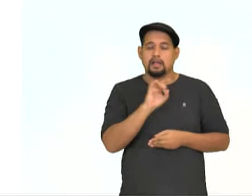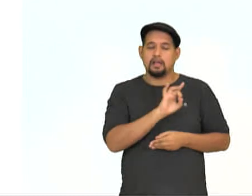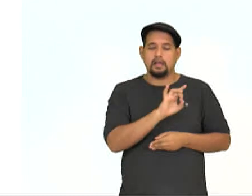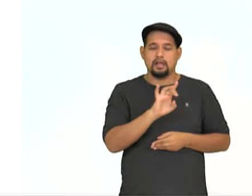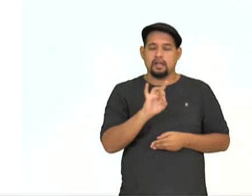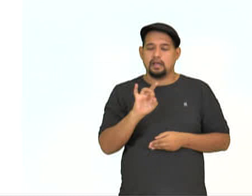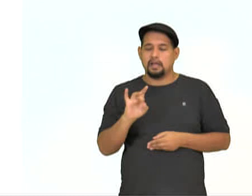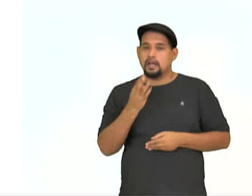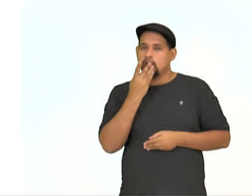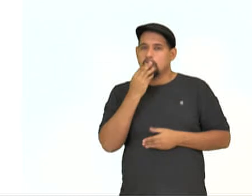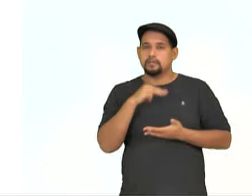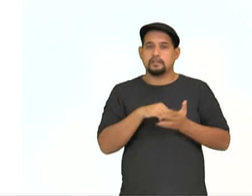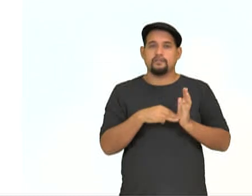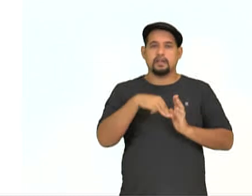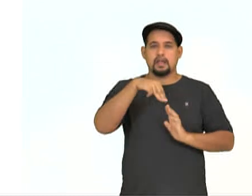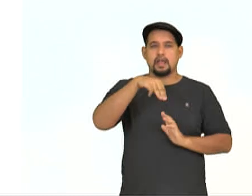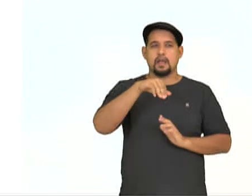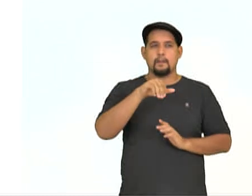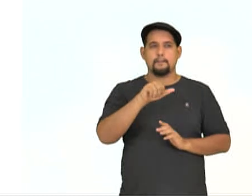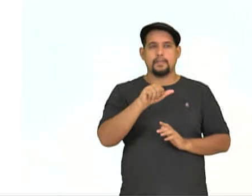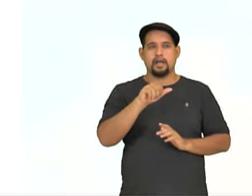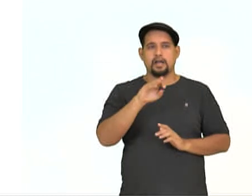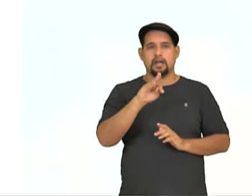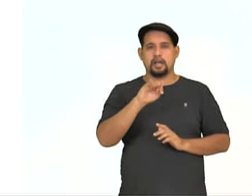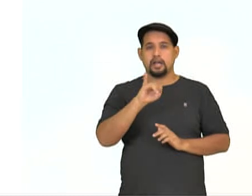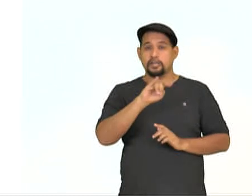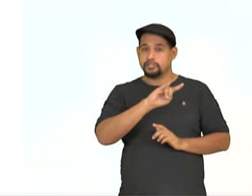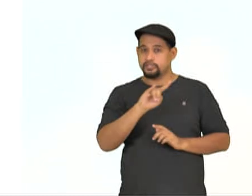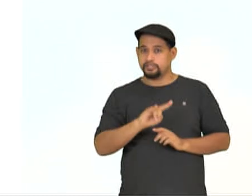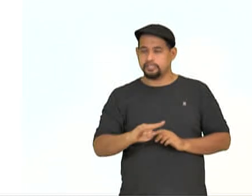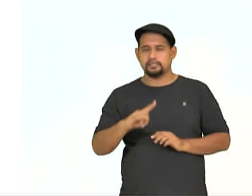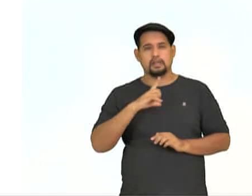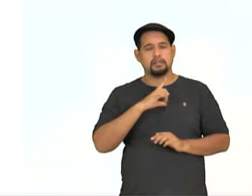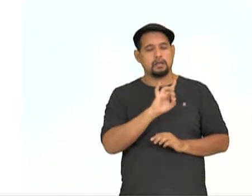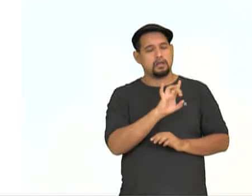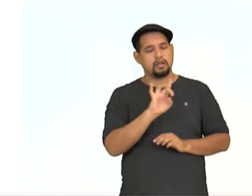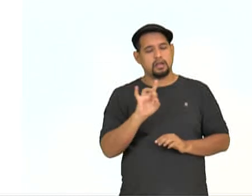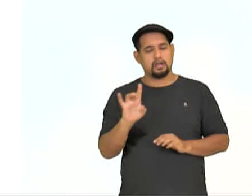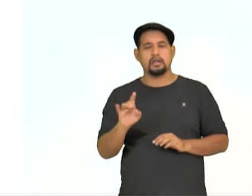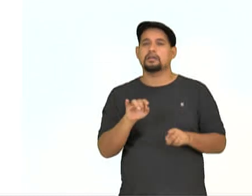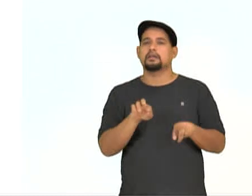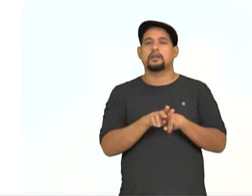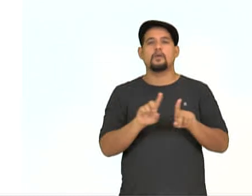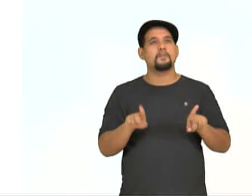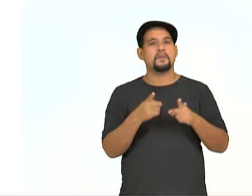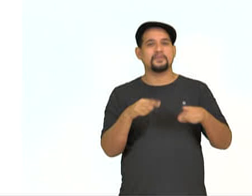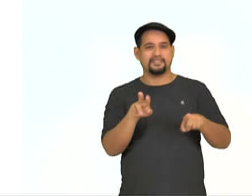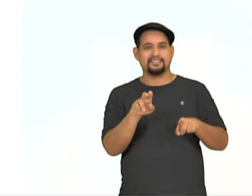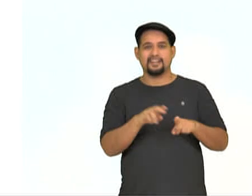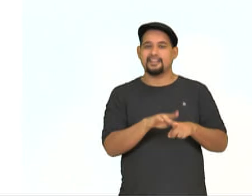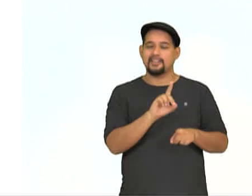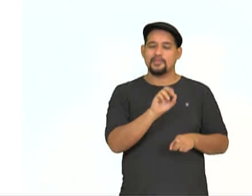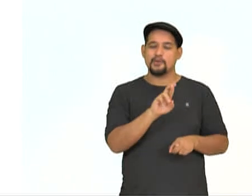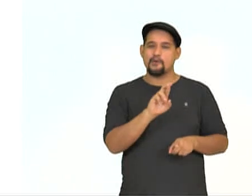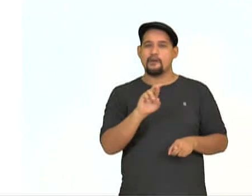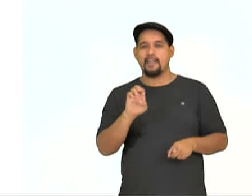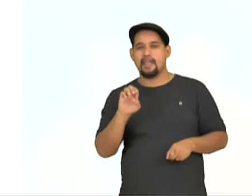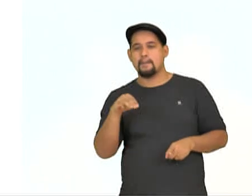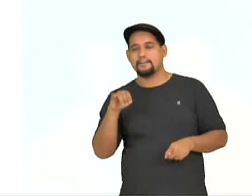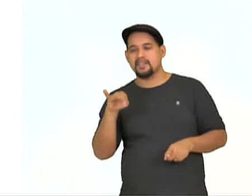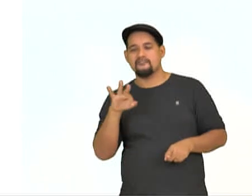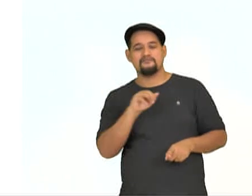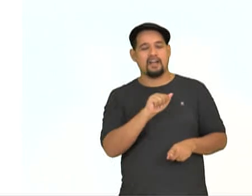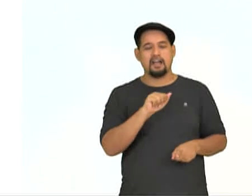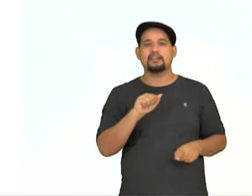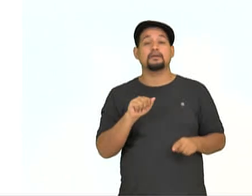uma matiz. Ou seja, cada cor ela tem uma unidade. É como se fosse uma escala musical. Nós temos dó, ré, mi, fá, sol, lá, si. Mas aqui